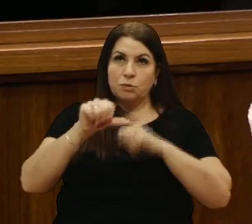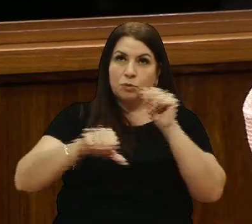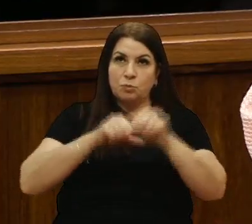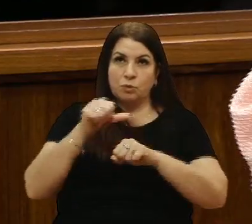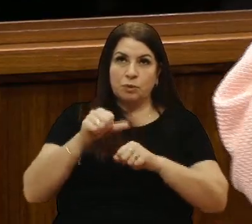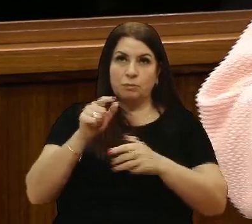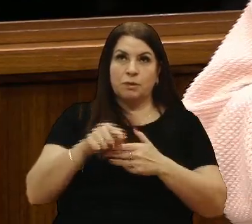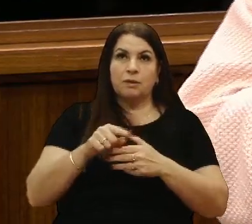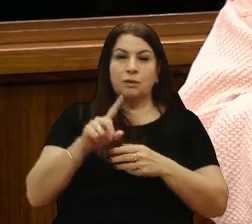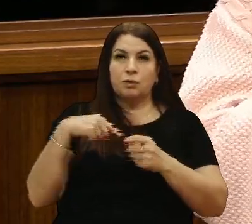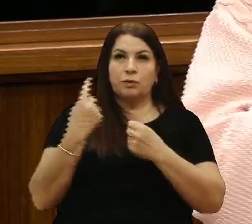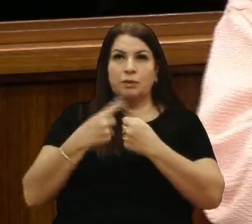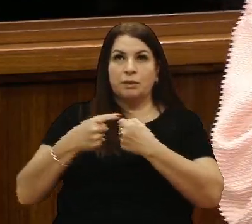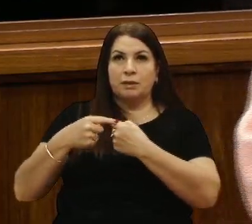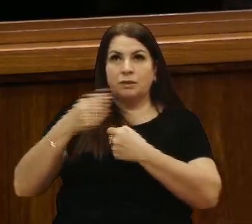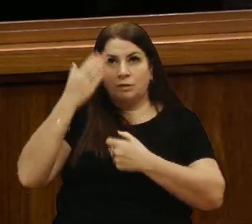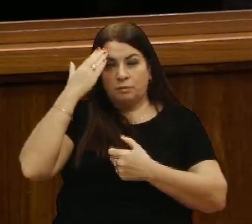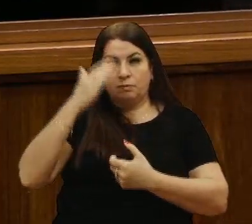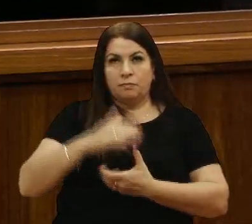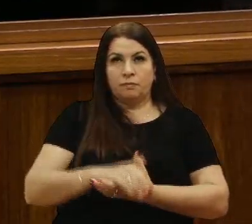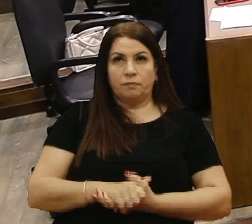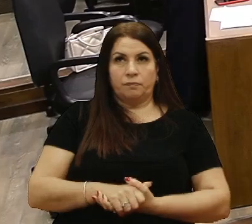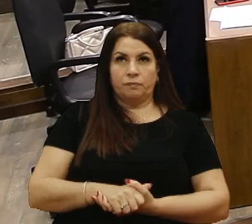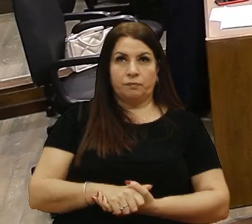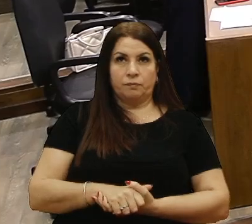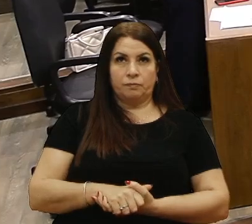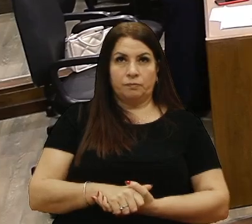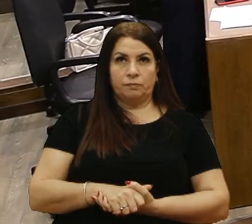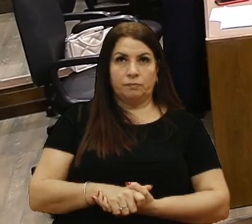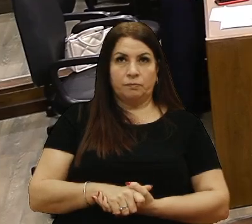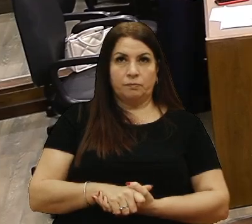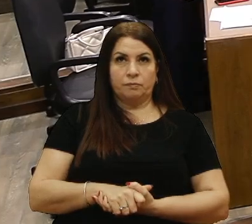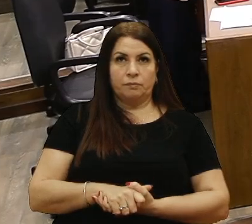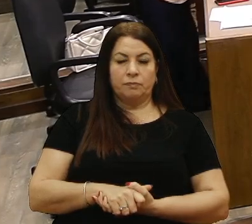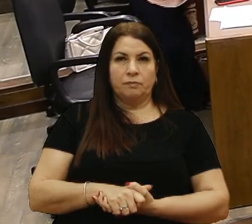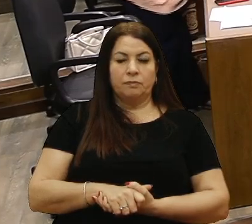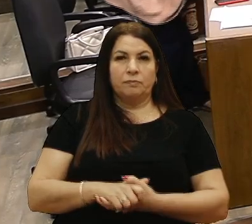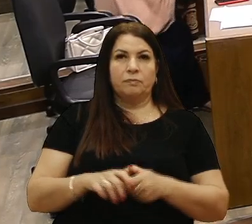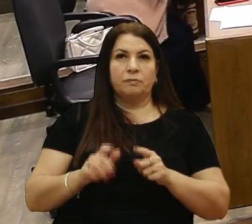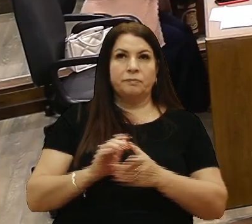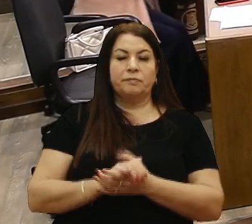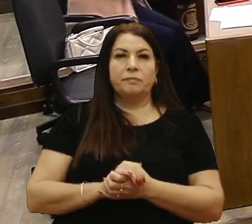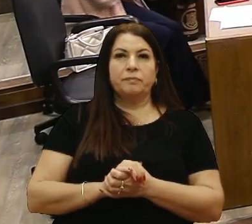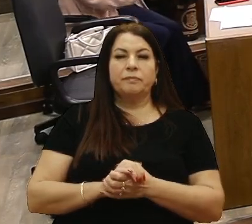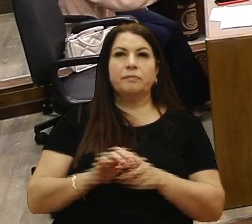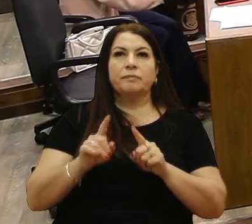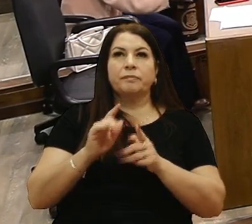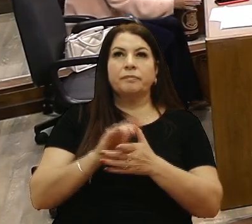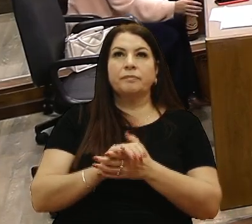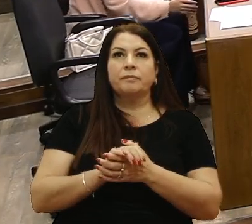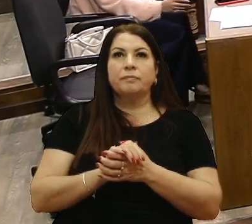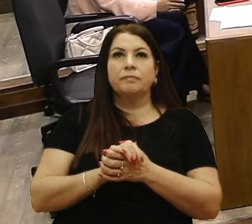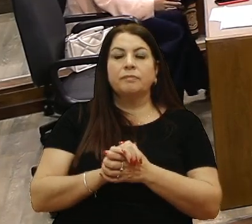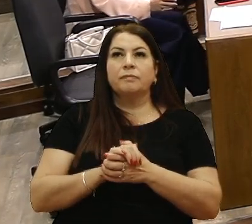transformações da nossa cidade. Muito obrigada. Obrigada, vereadora Isela Balardim. Com a palavra, esta vereadora.